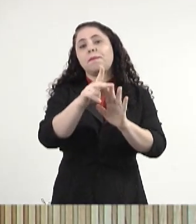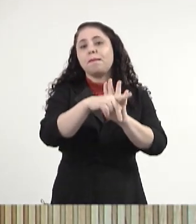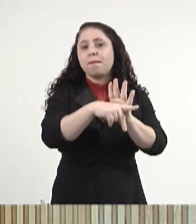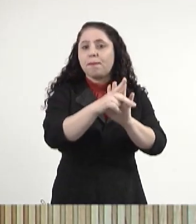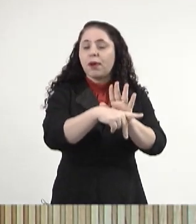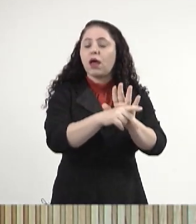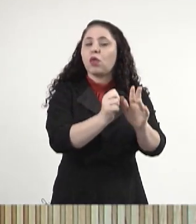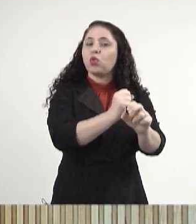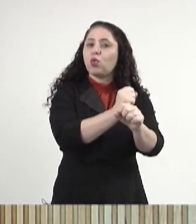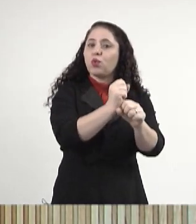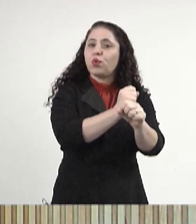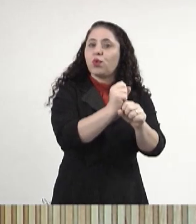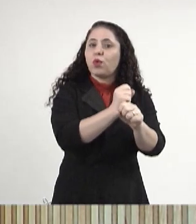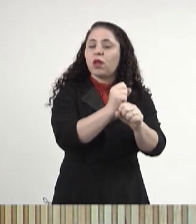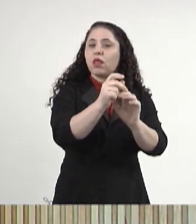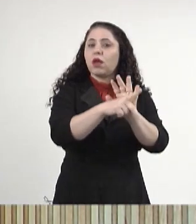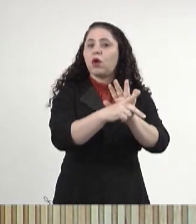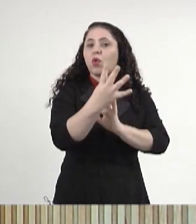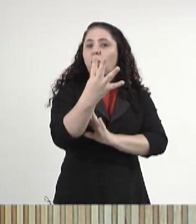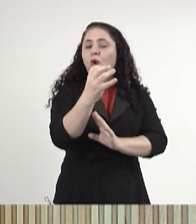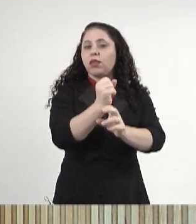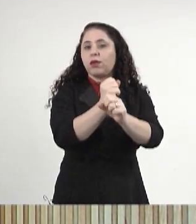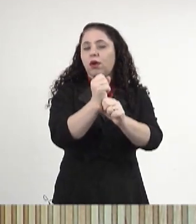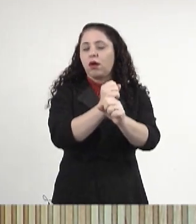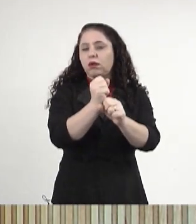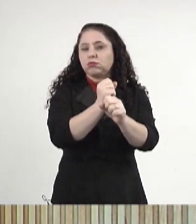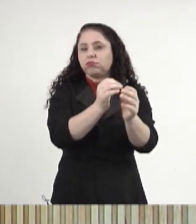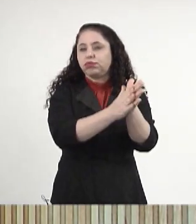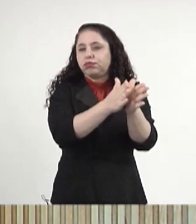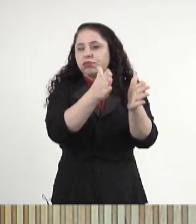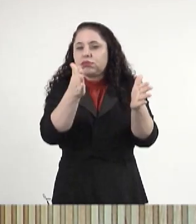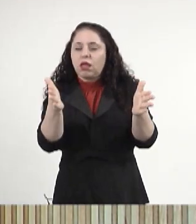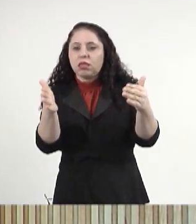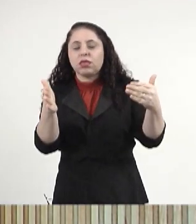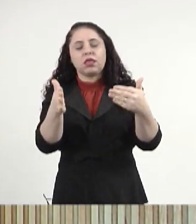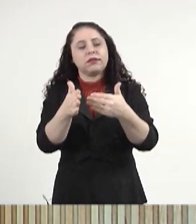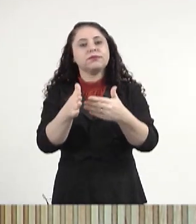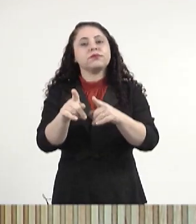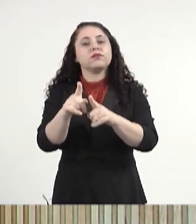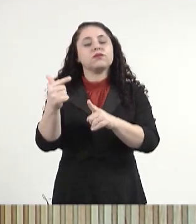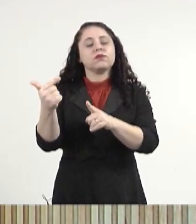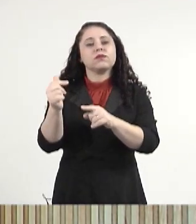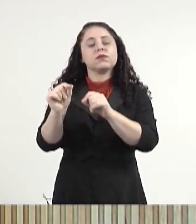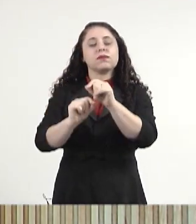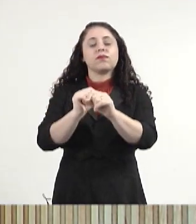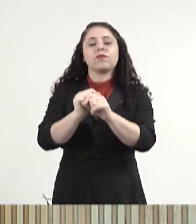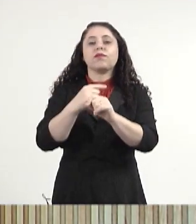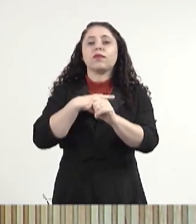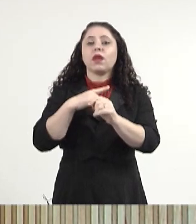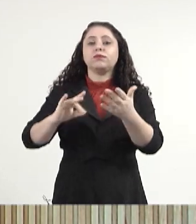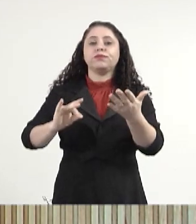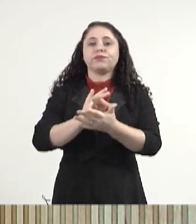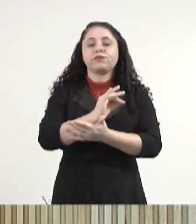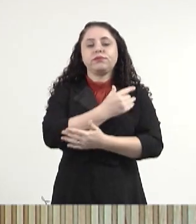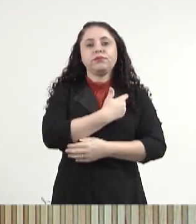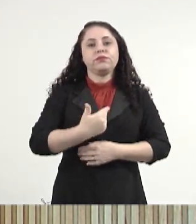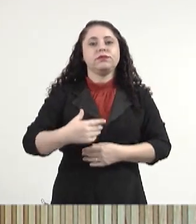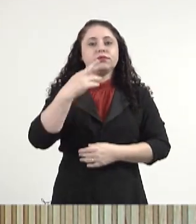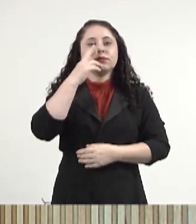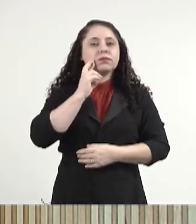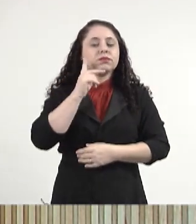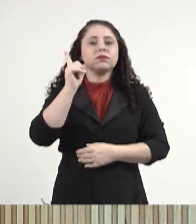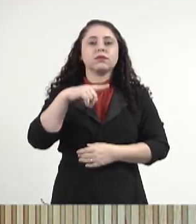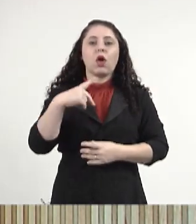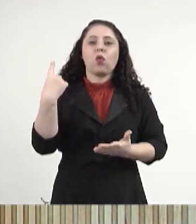plano plurianual, que é um plano que dura 4 anos, sejam encaminhados para a sanção do Poder Executivo Estadual.